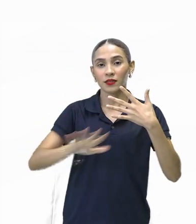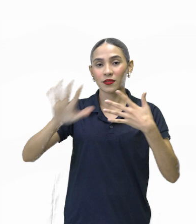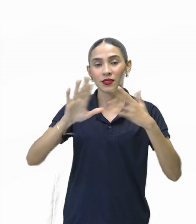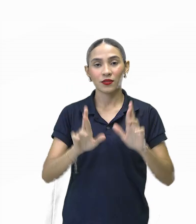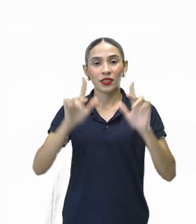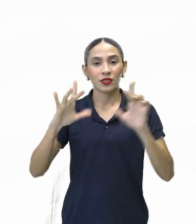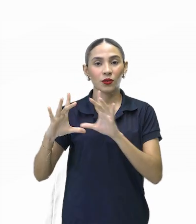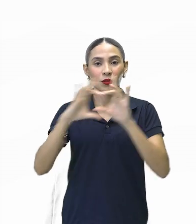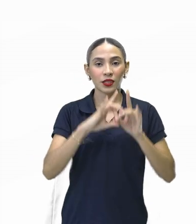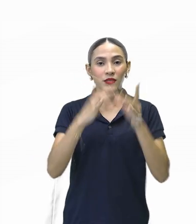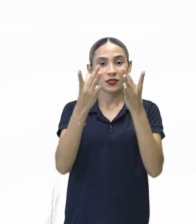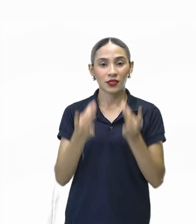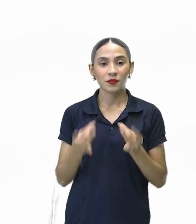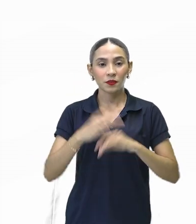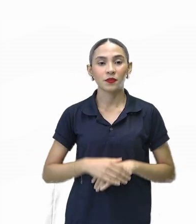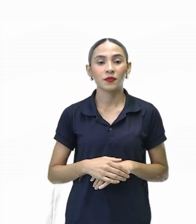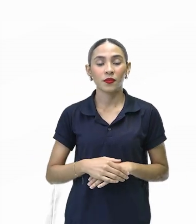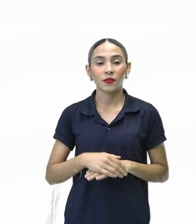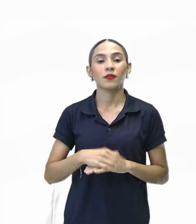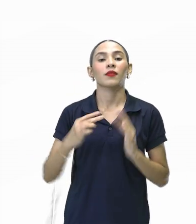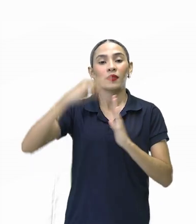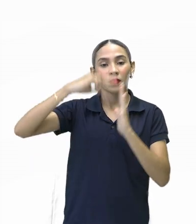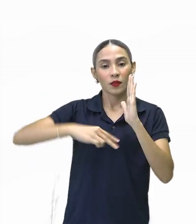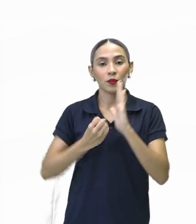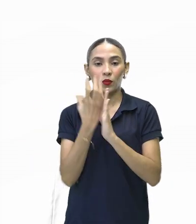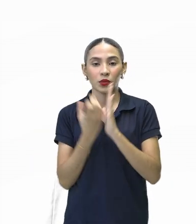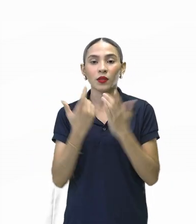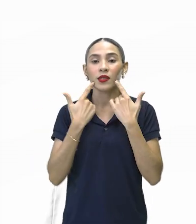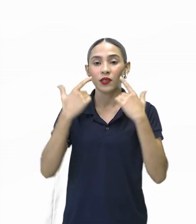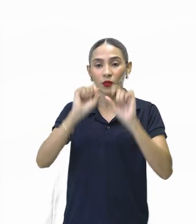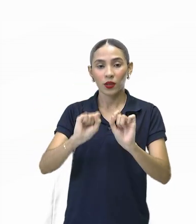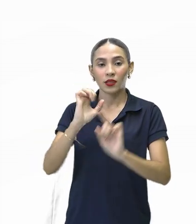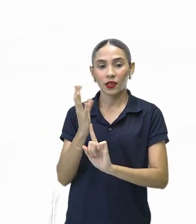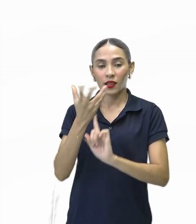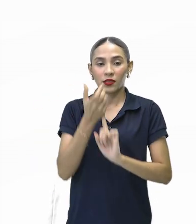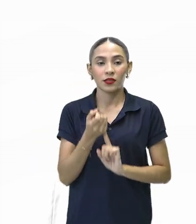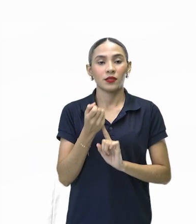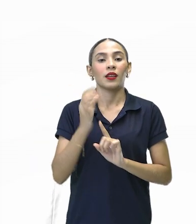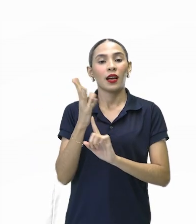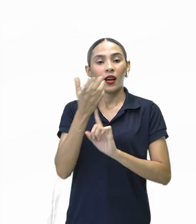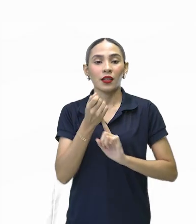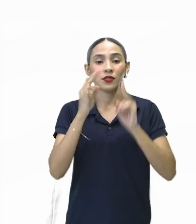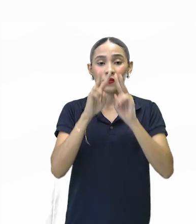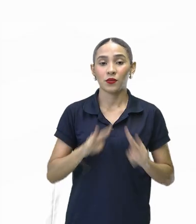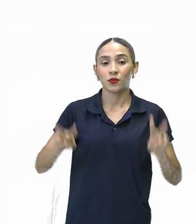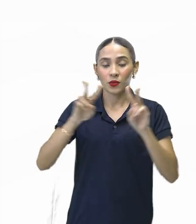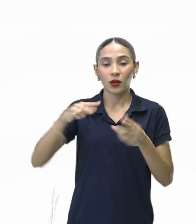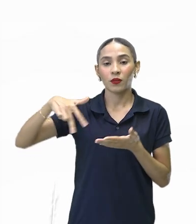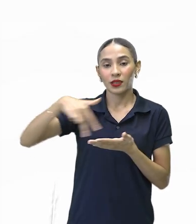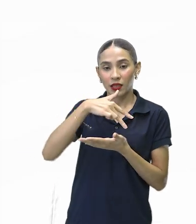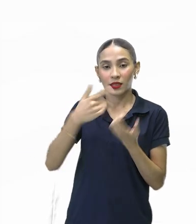contextos. Detalhamento, leitura das produções das linguagens artísticas, artes visuais,